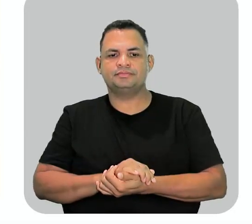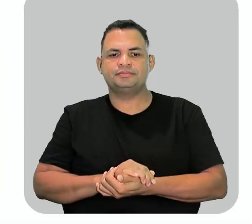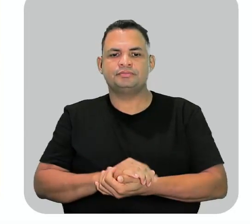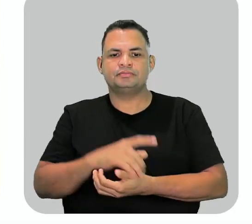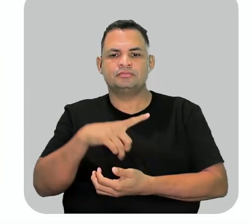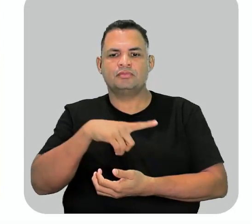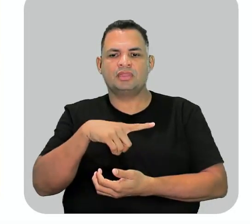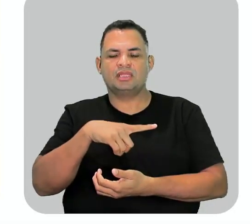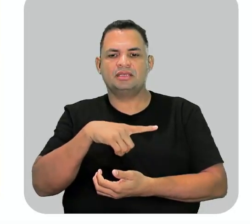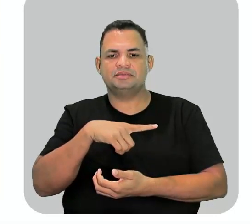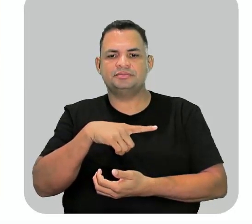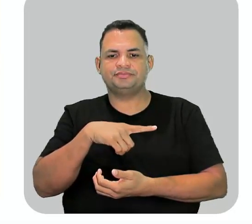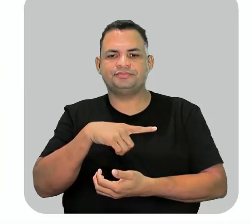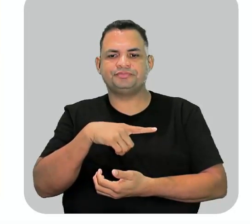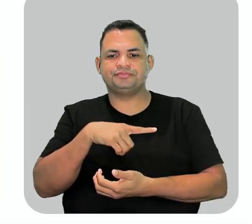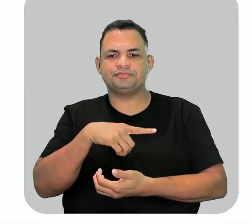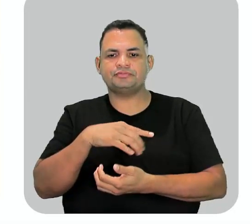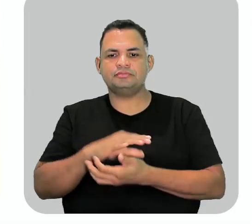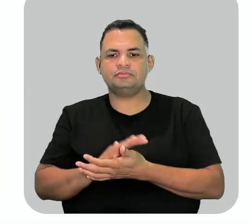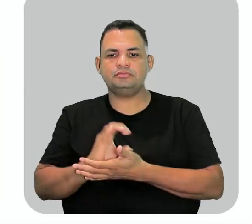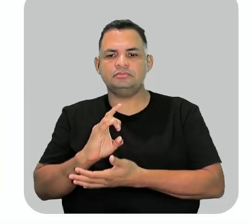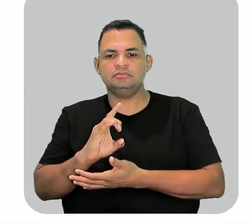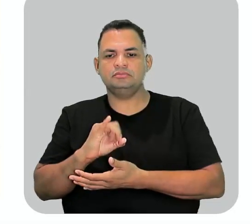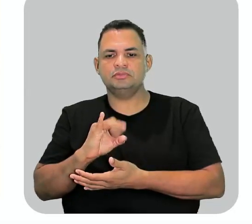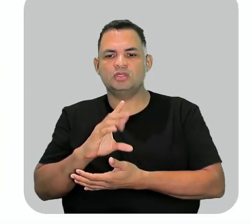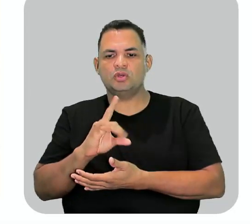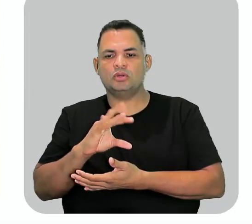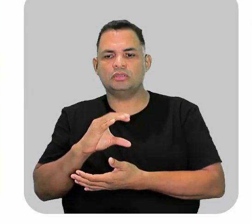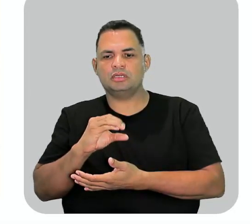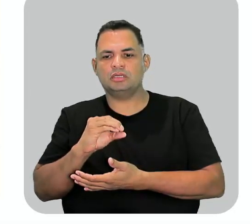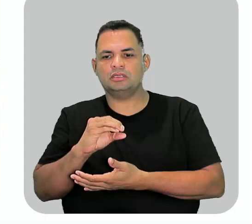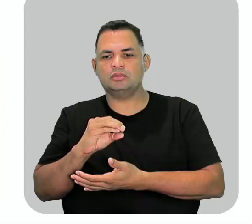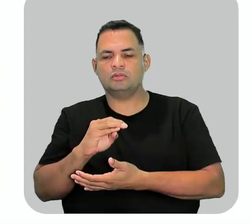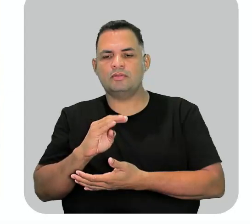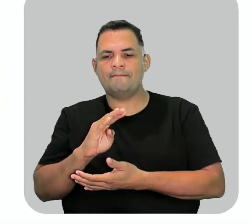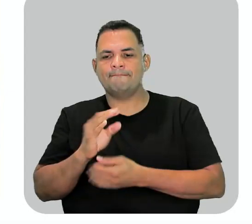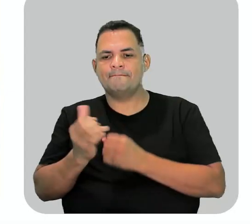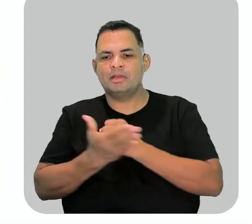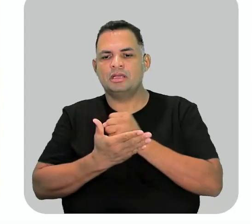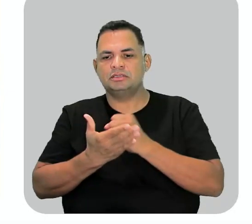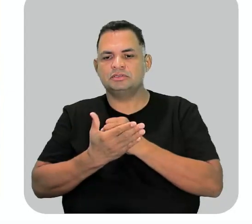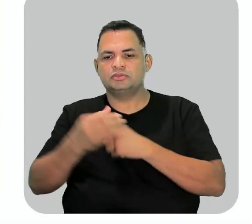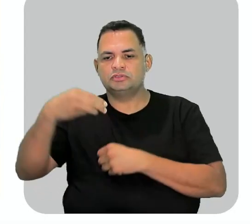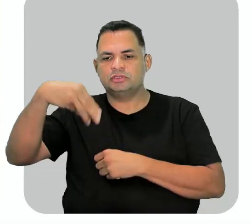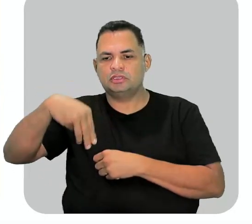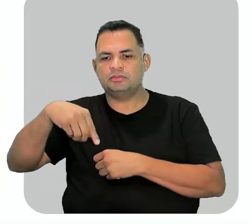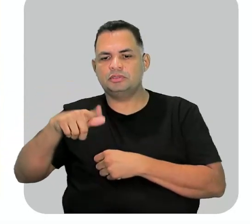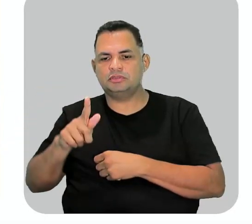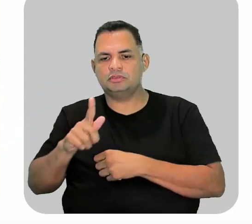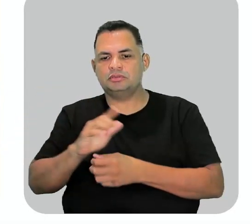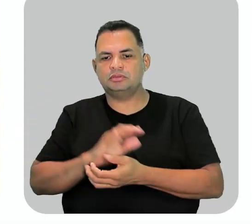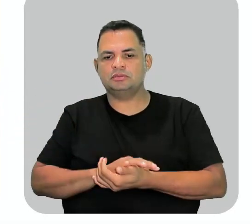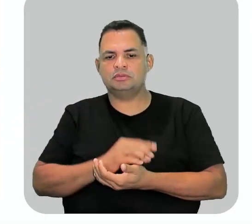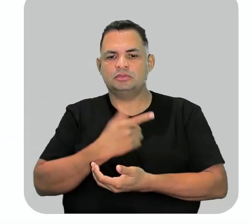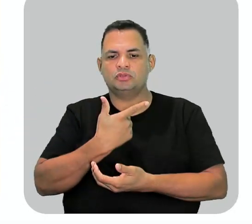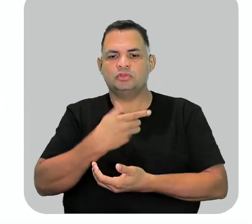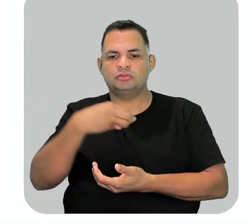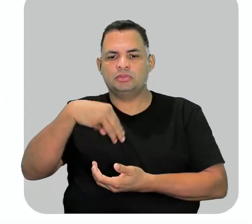gente teve a formação do iodeto básico de magnésio e a formação do